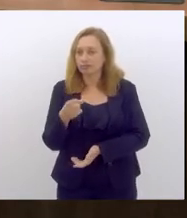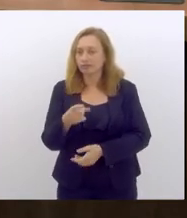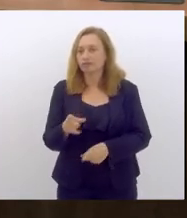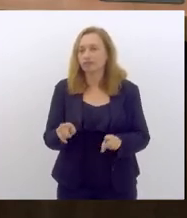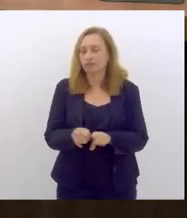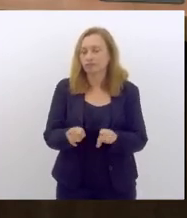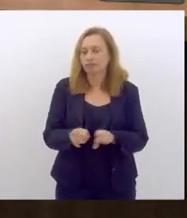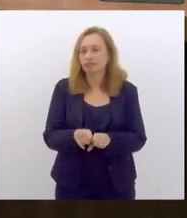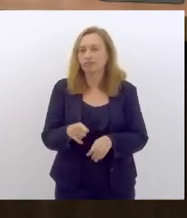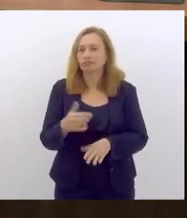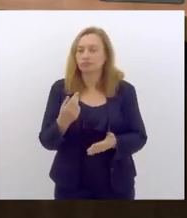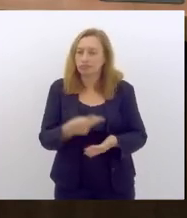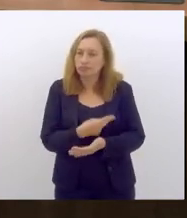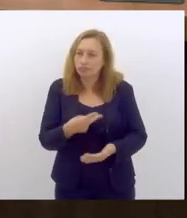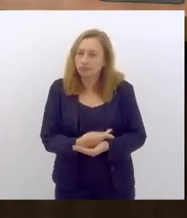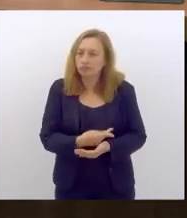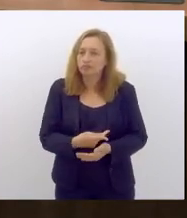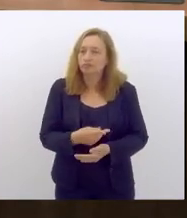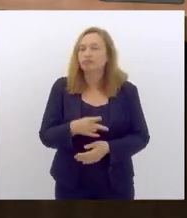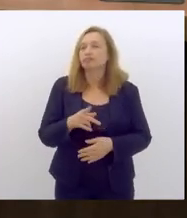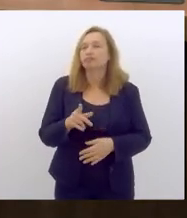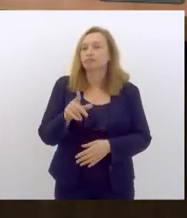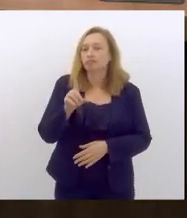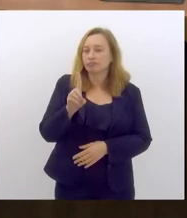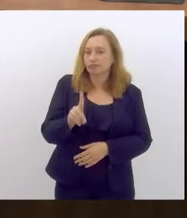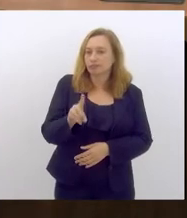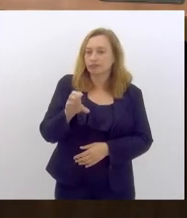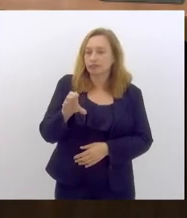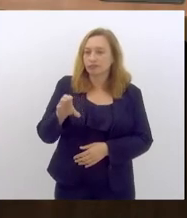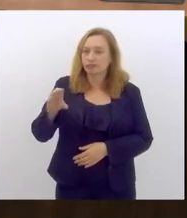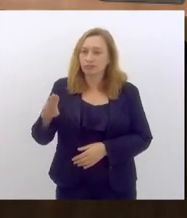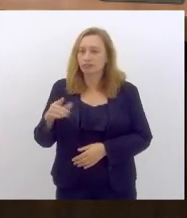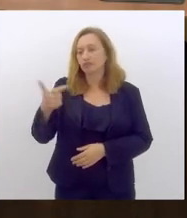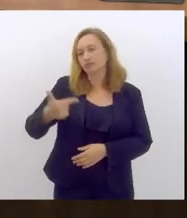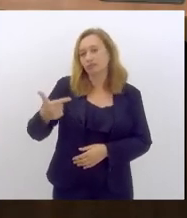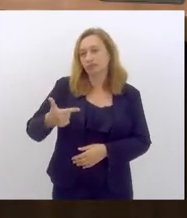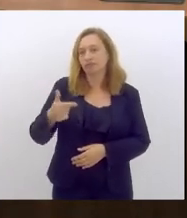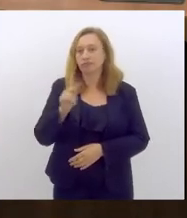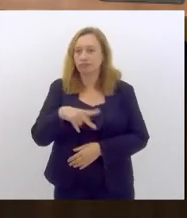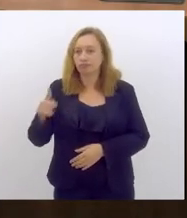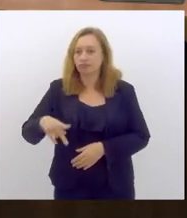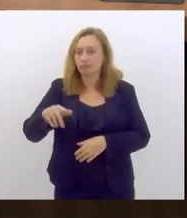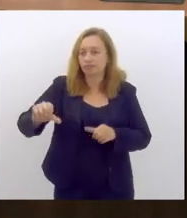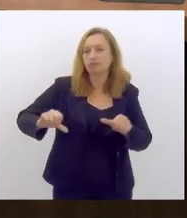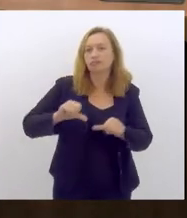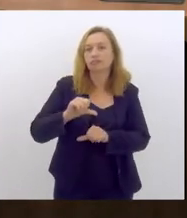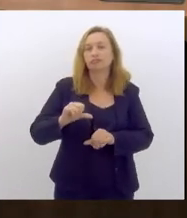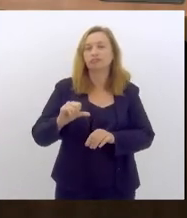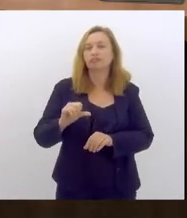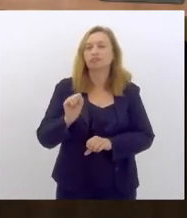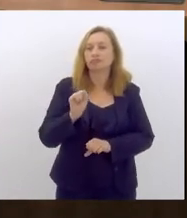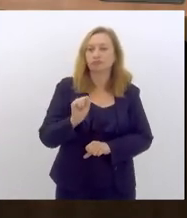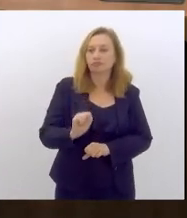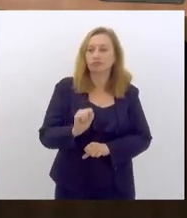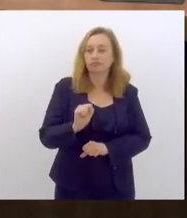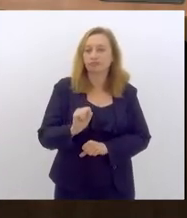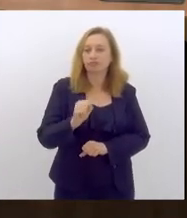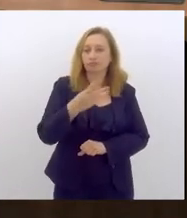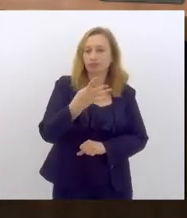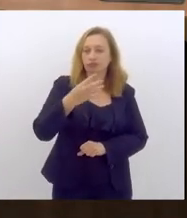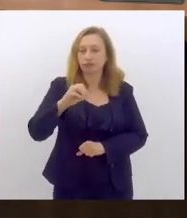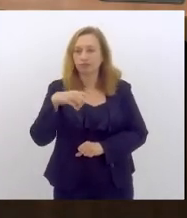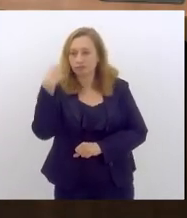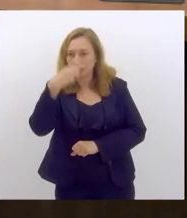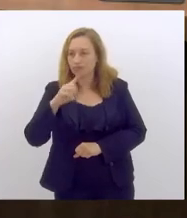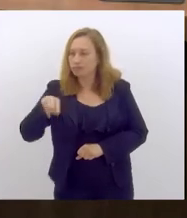uma covardia. O pessoal do DOC 2, que hoje pode ser transferido para 40 horas, como os